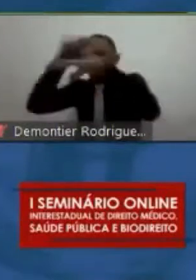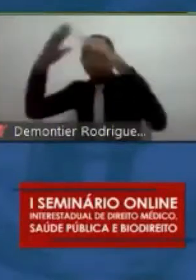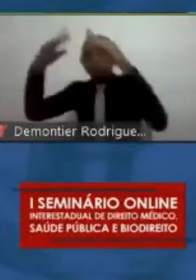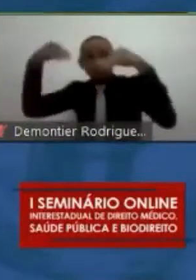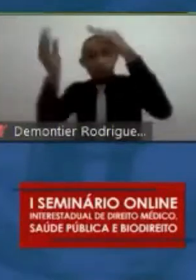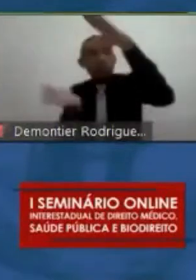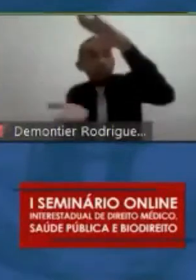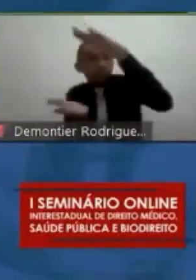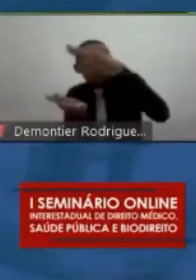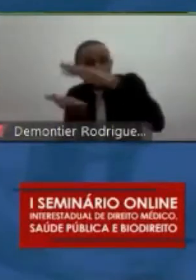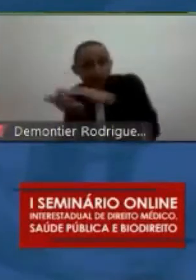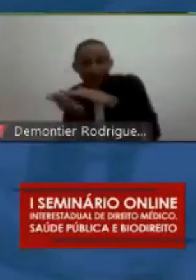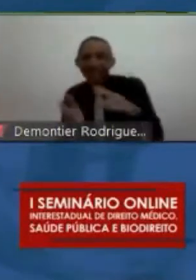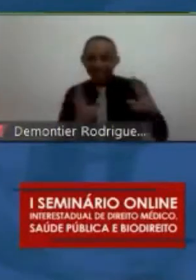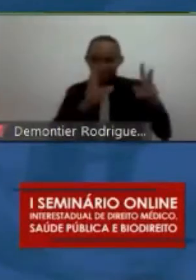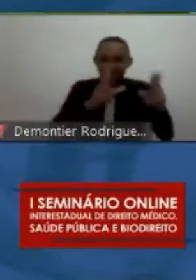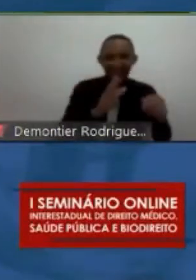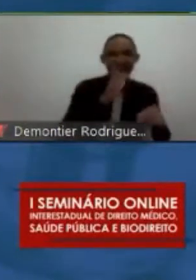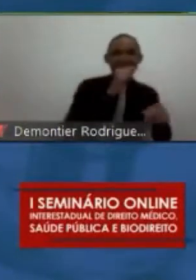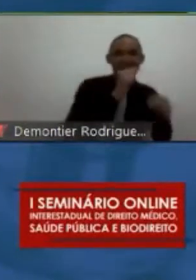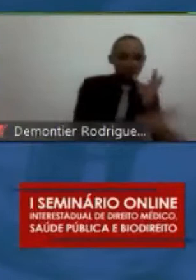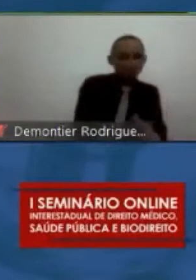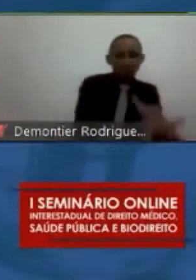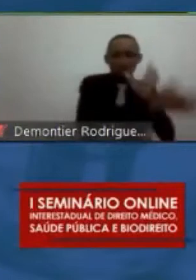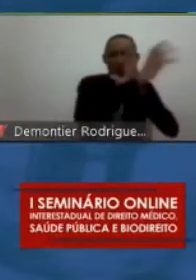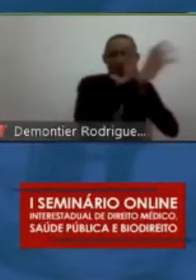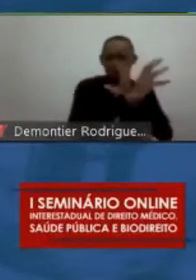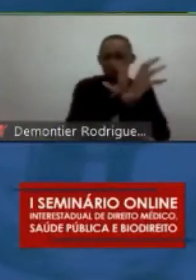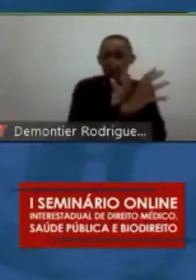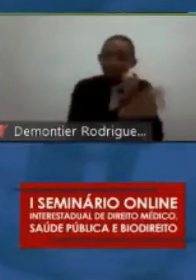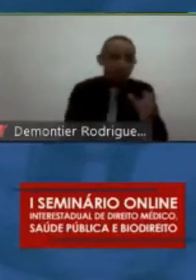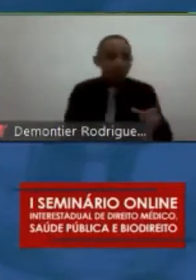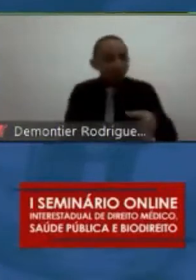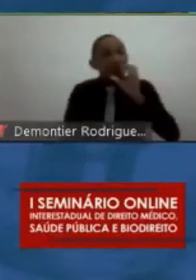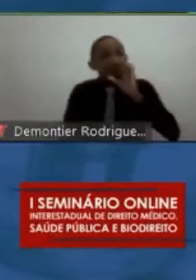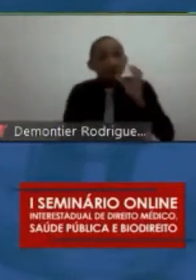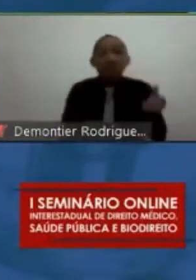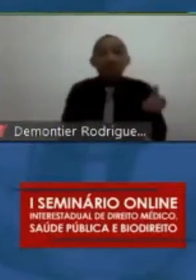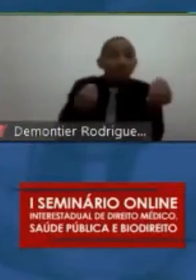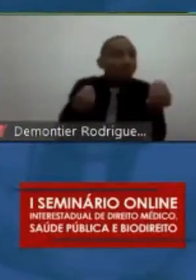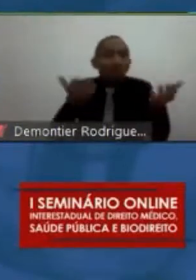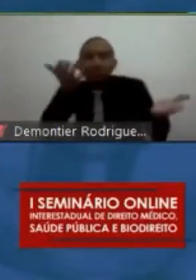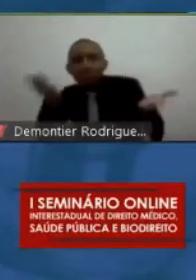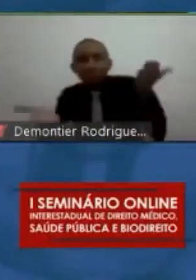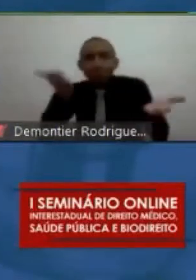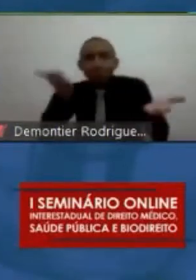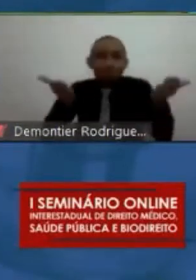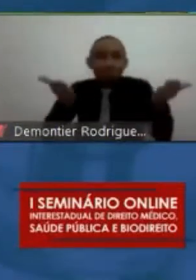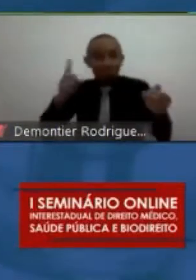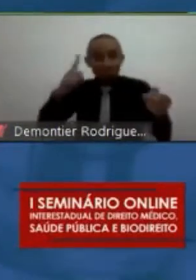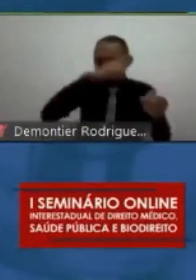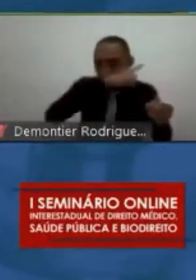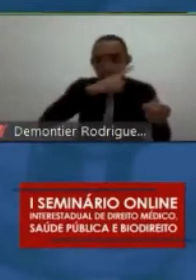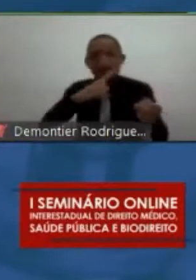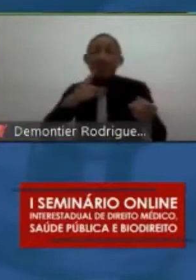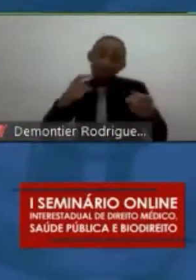como a crise da água, né? Nós temos seca e temos ainda consumo. Como é que a gente equilibra essa questão de oferta e demanda? Esse é